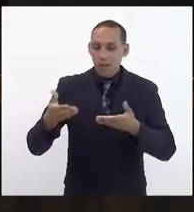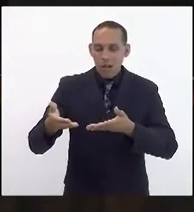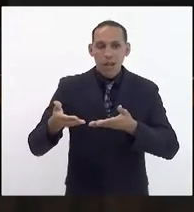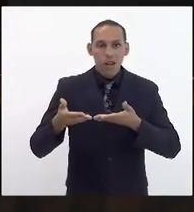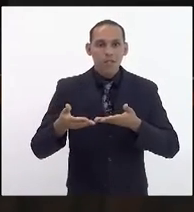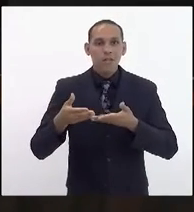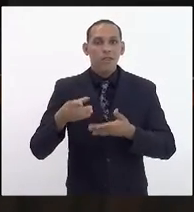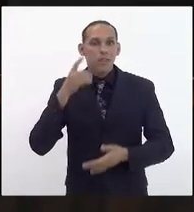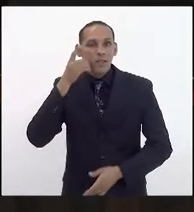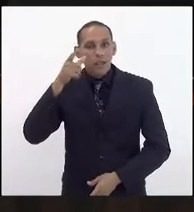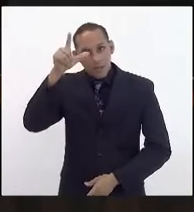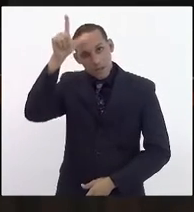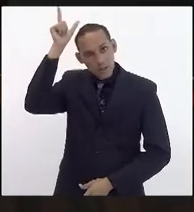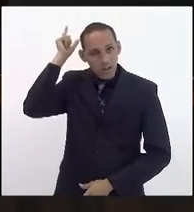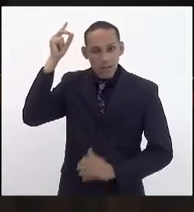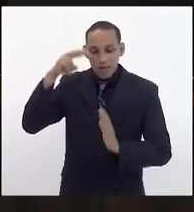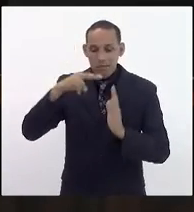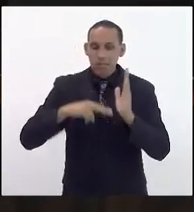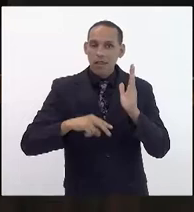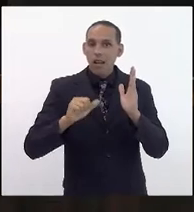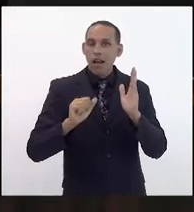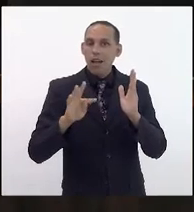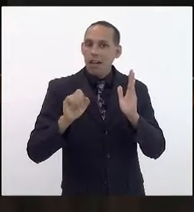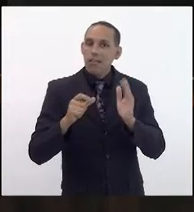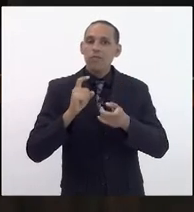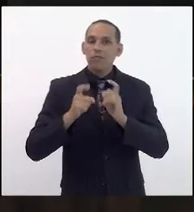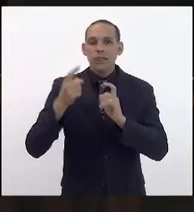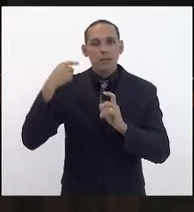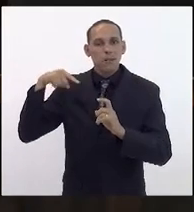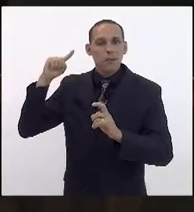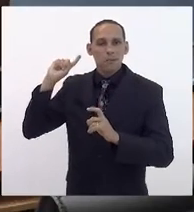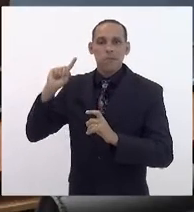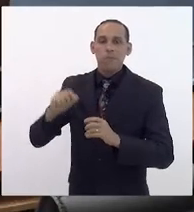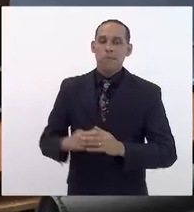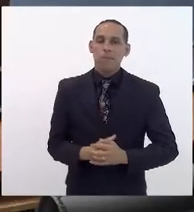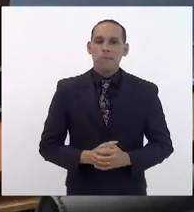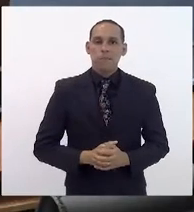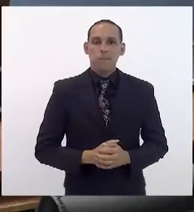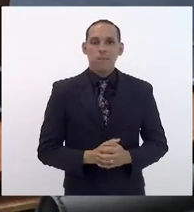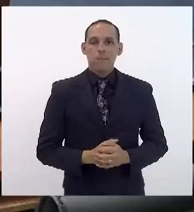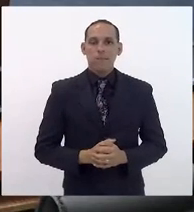Deputado Luiz Paulo para fazer leitura da ata da sessão anterior